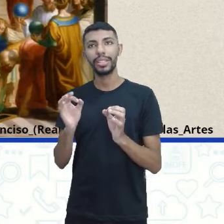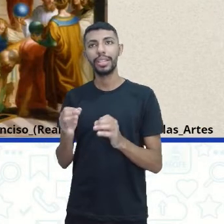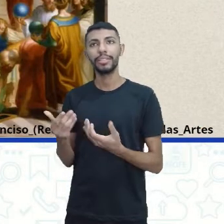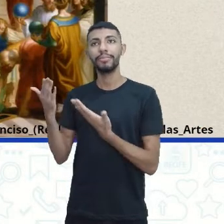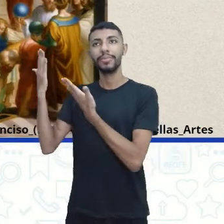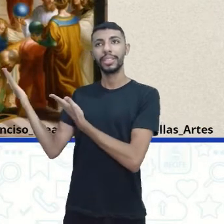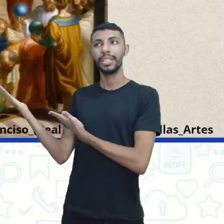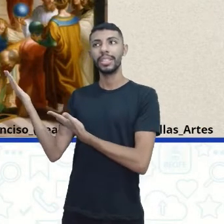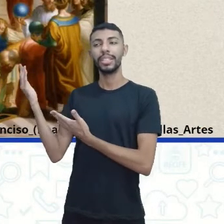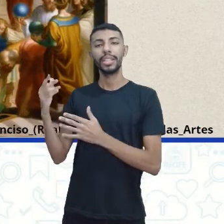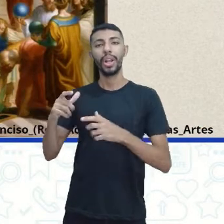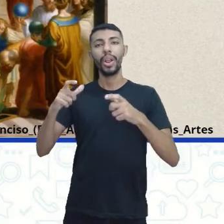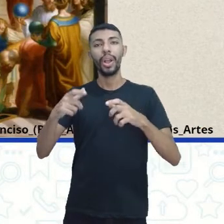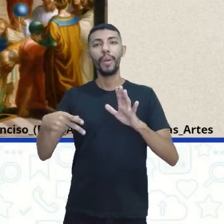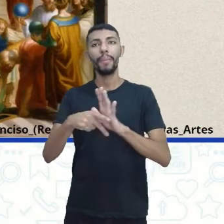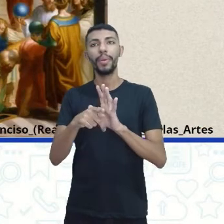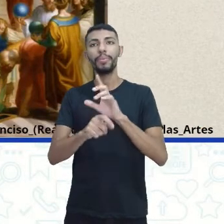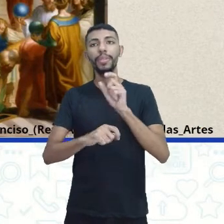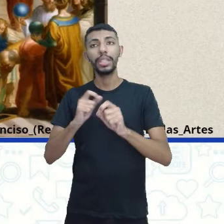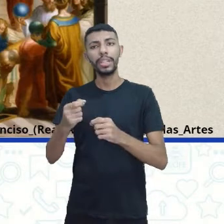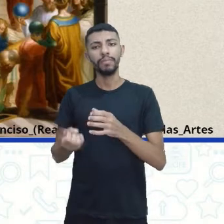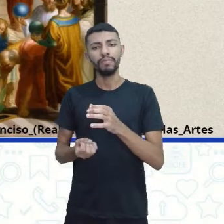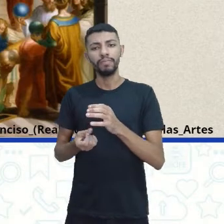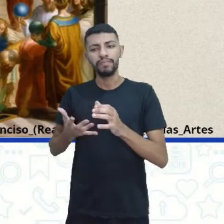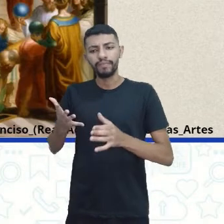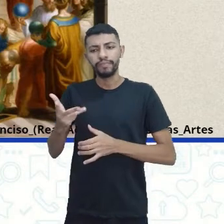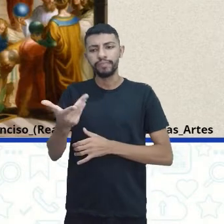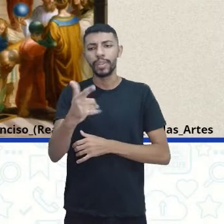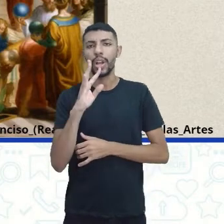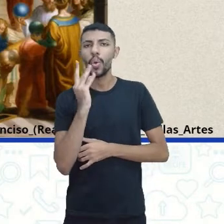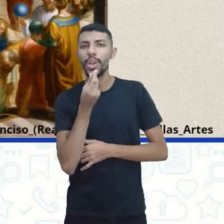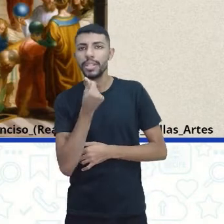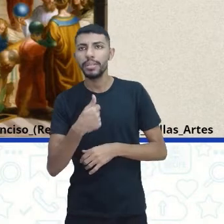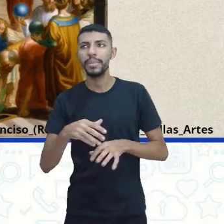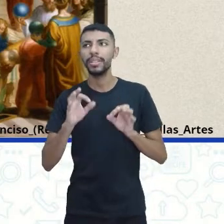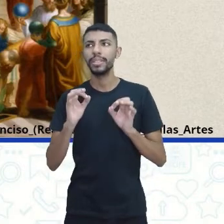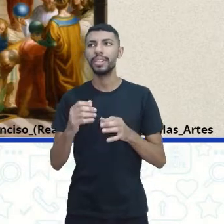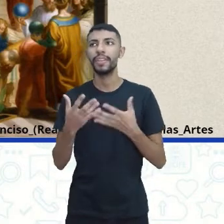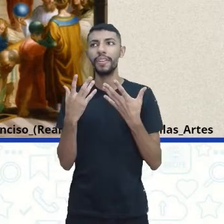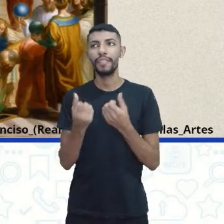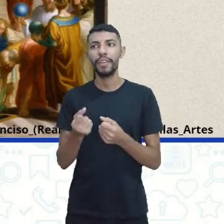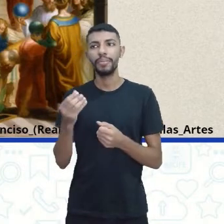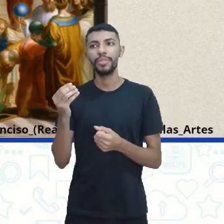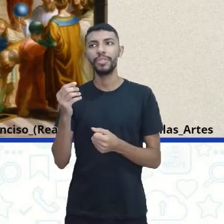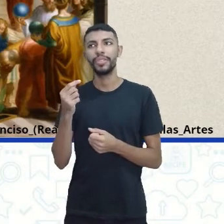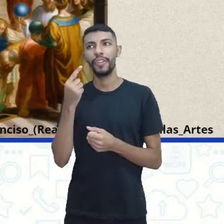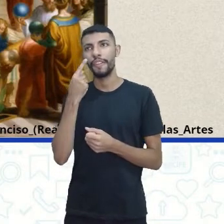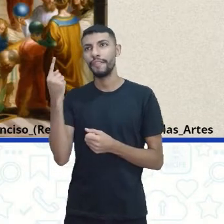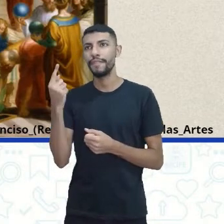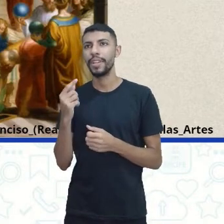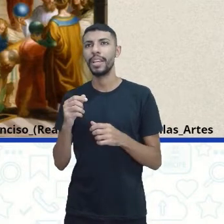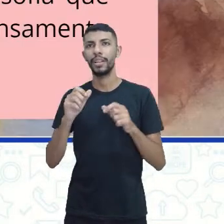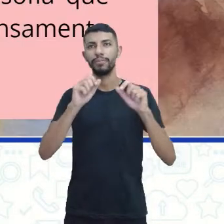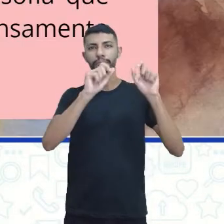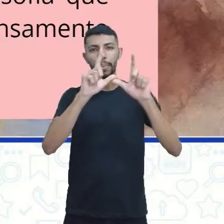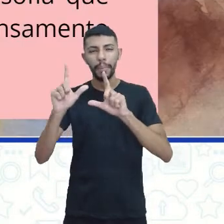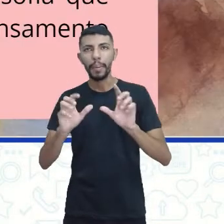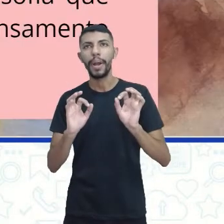nesse palco de produção de conhecimento e saber. E vamos ver direitinho as partes,